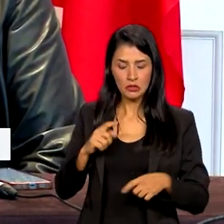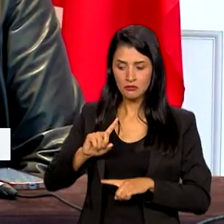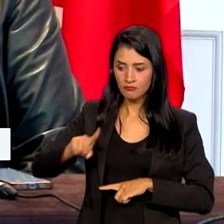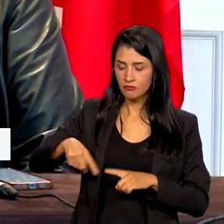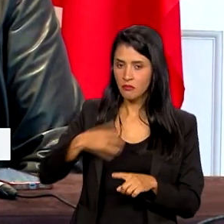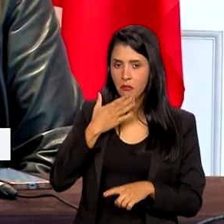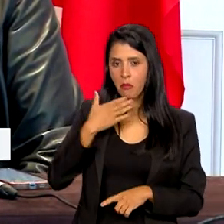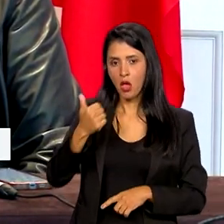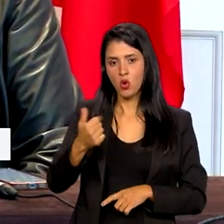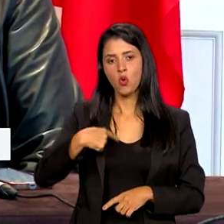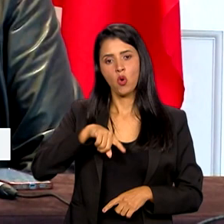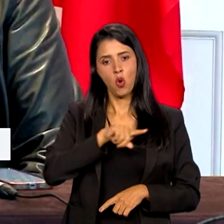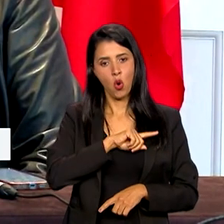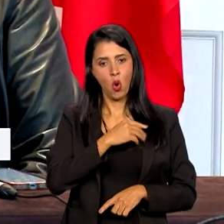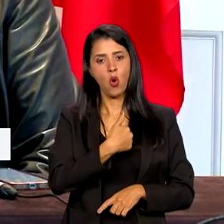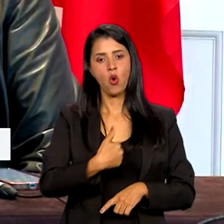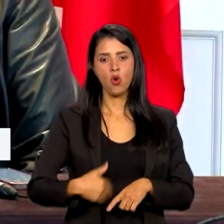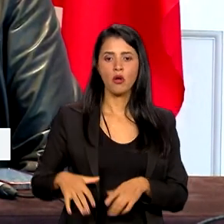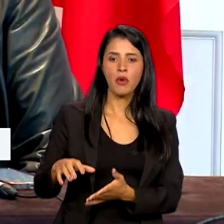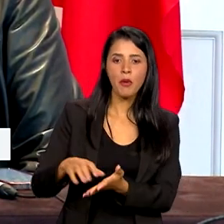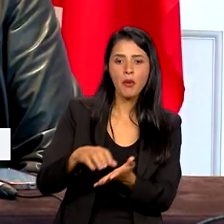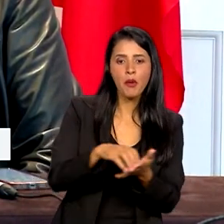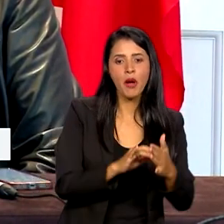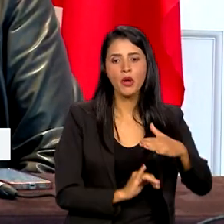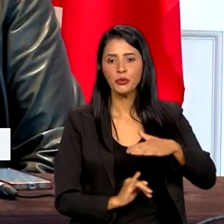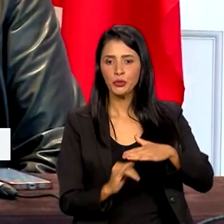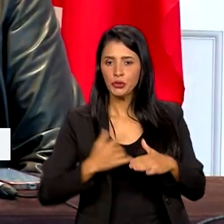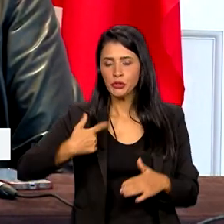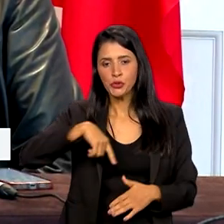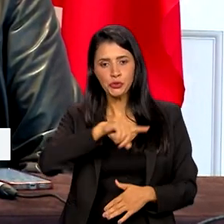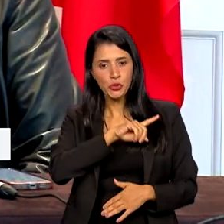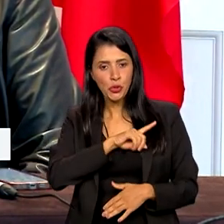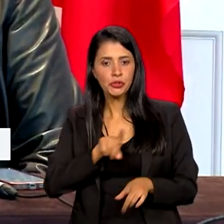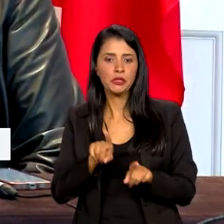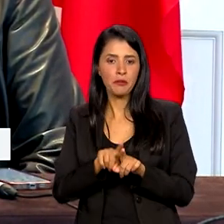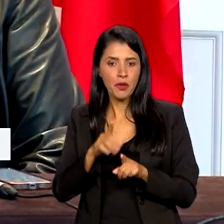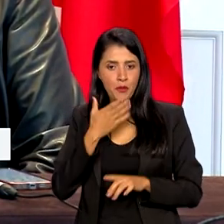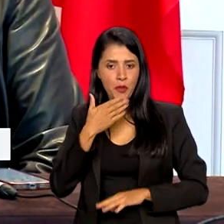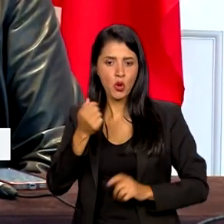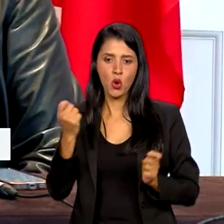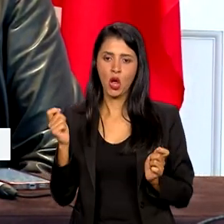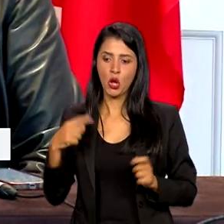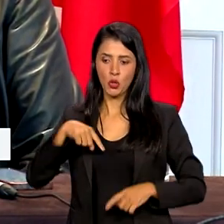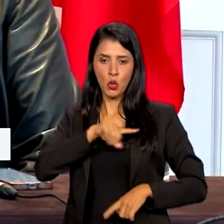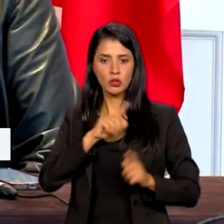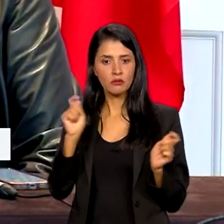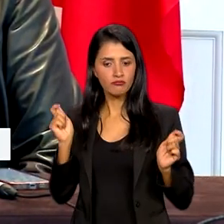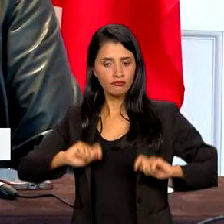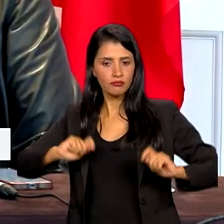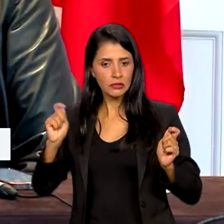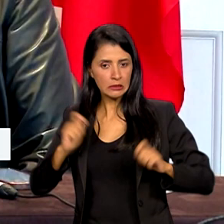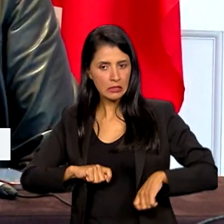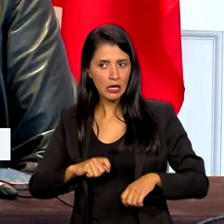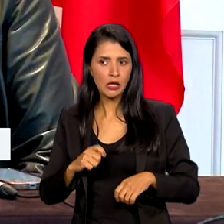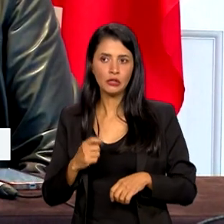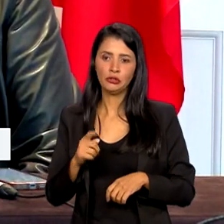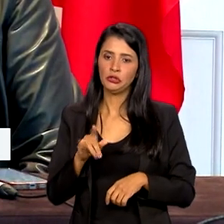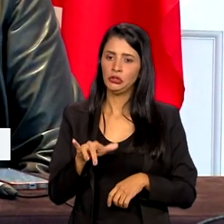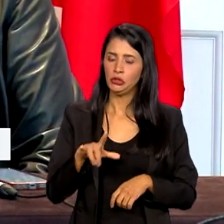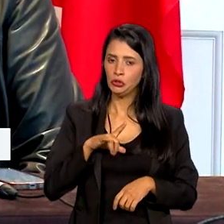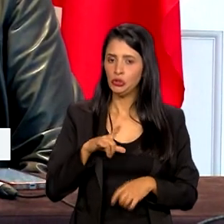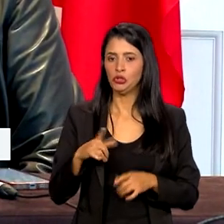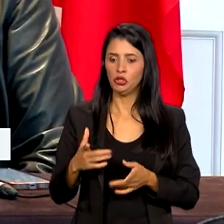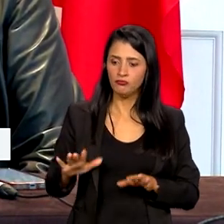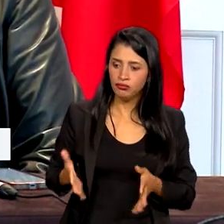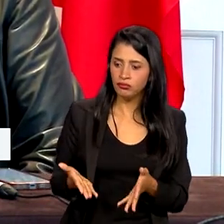nossas instituições, aprimorar também a nossa capacidade de cultivar a